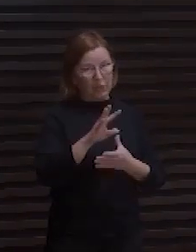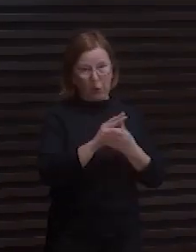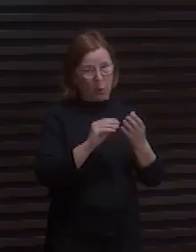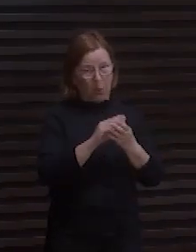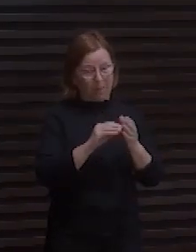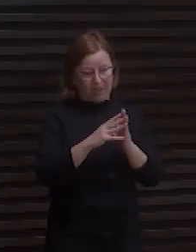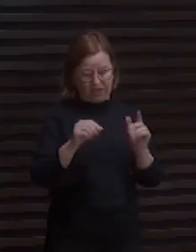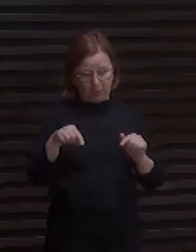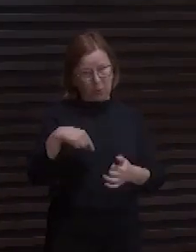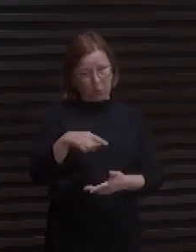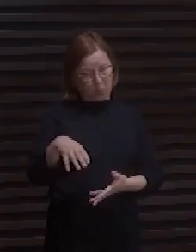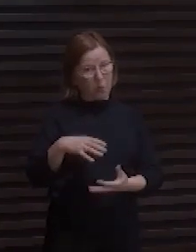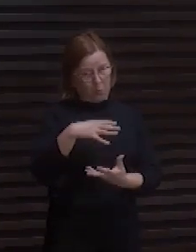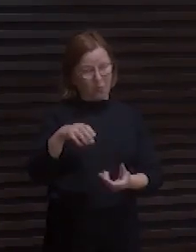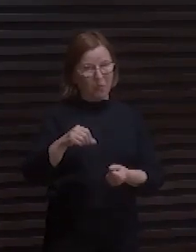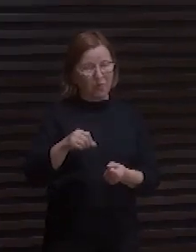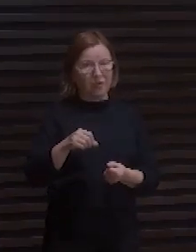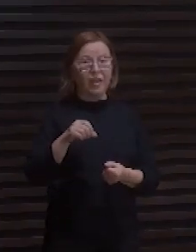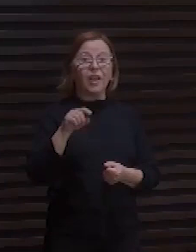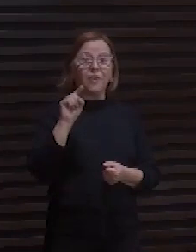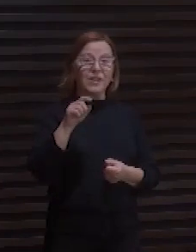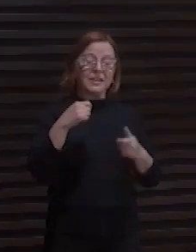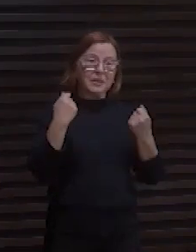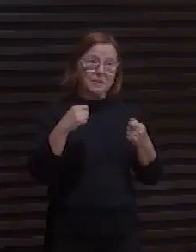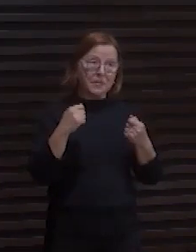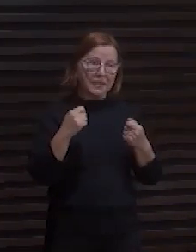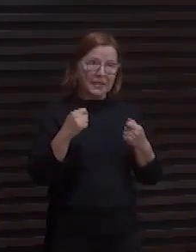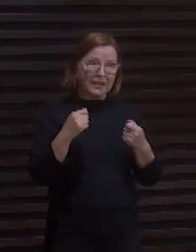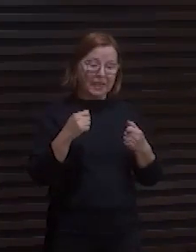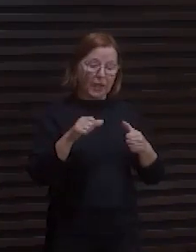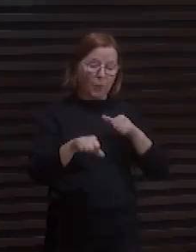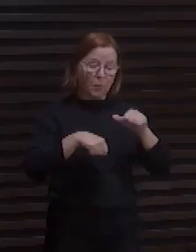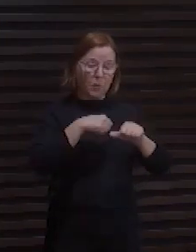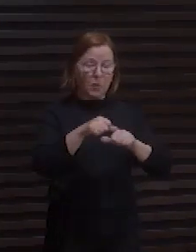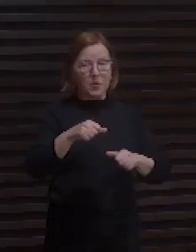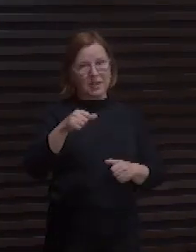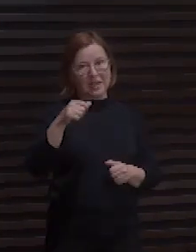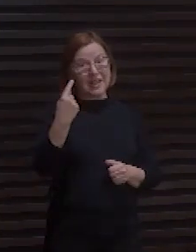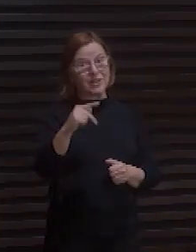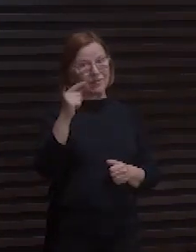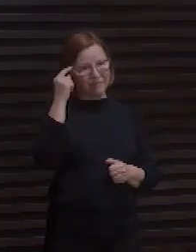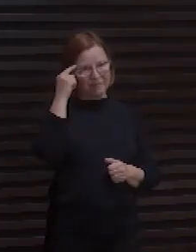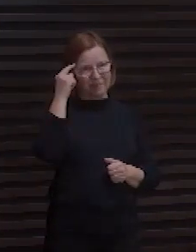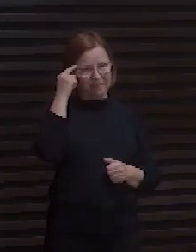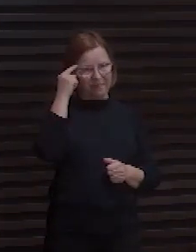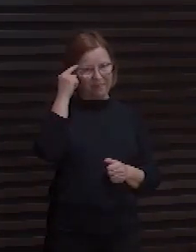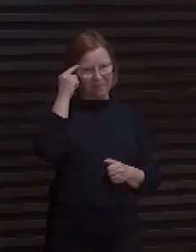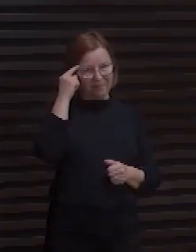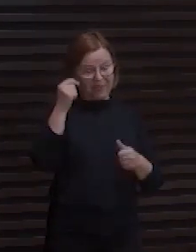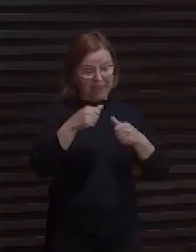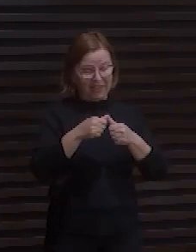aion é você ser conformado com uma mudança de mente. É isso que está escrito